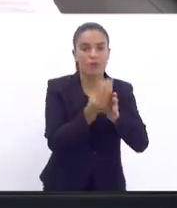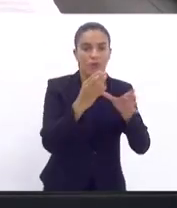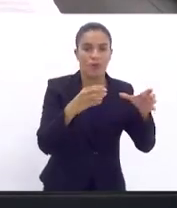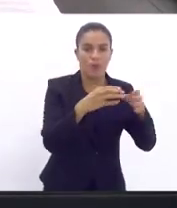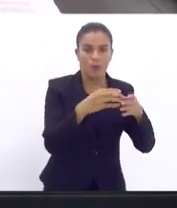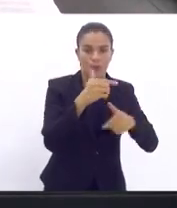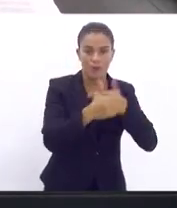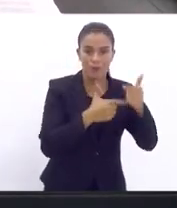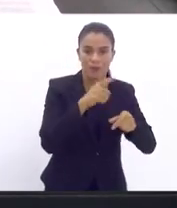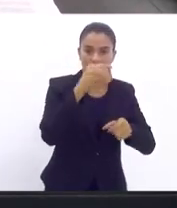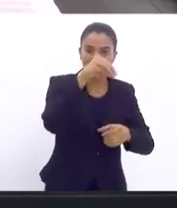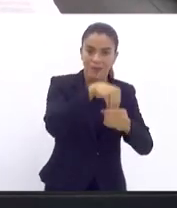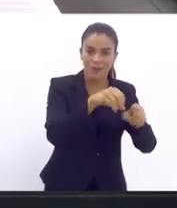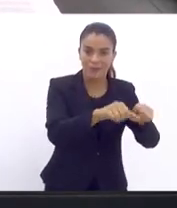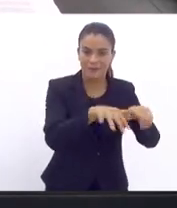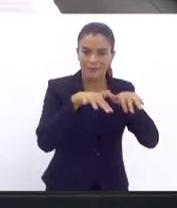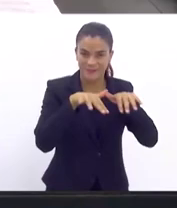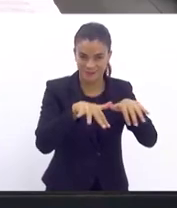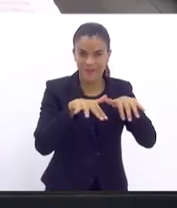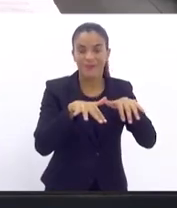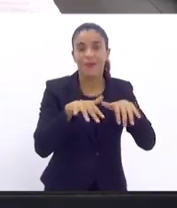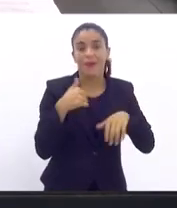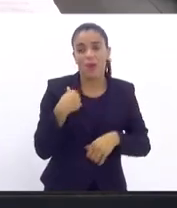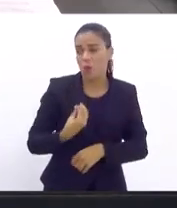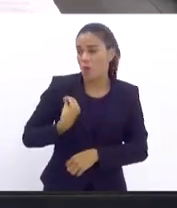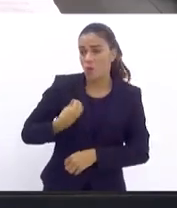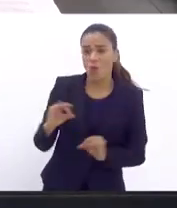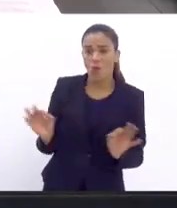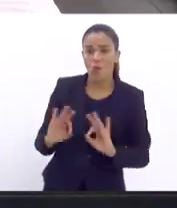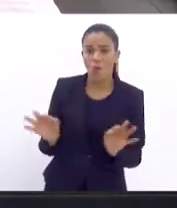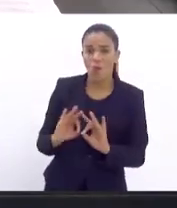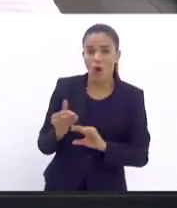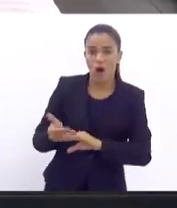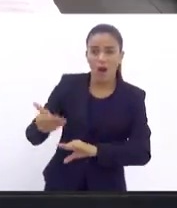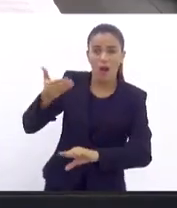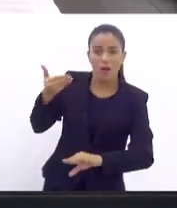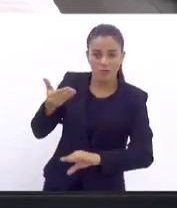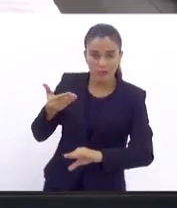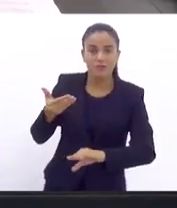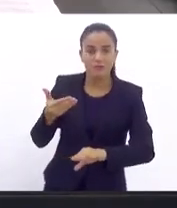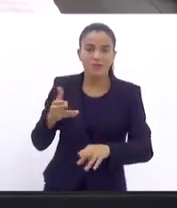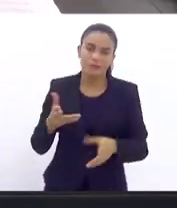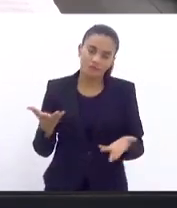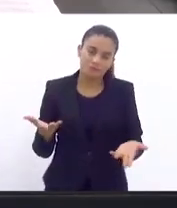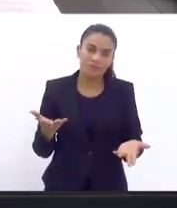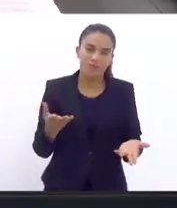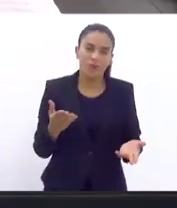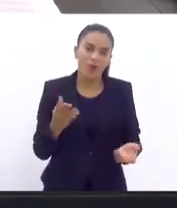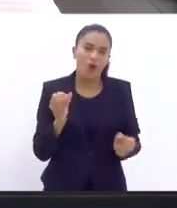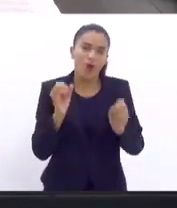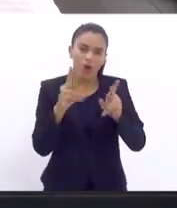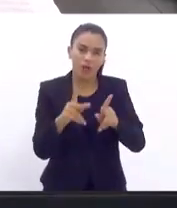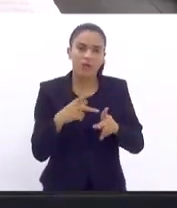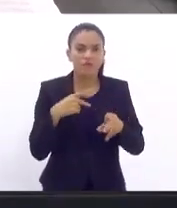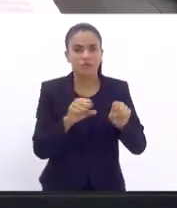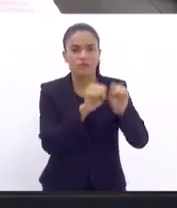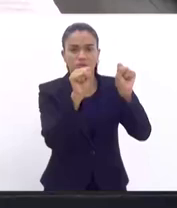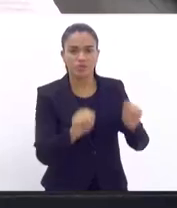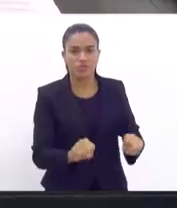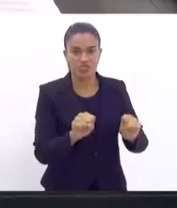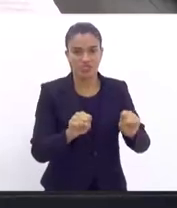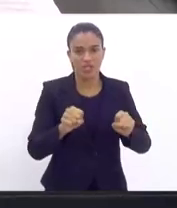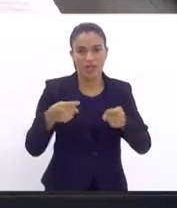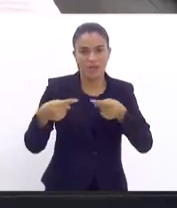eu não tinha conhecimento porque não tava na legislatura anterior embora né isso tivesse no sistema legislativo não foi